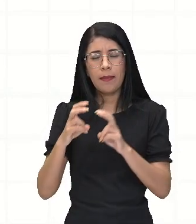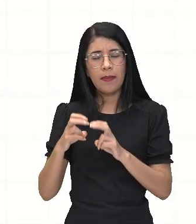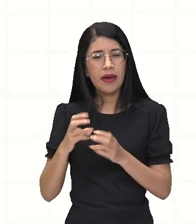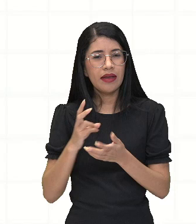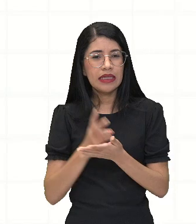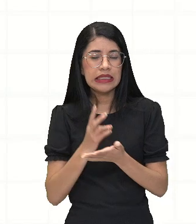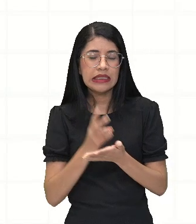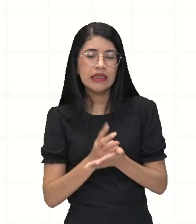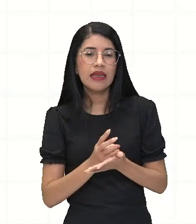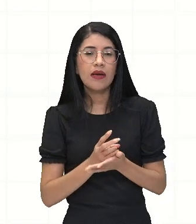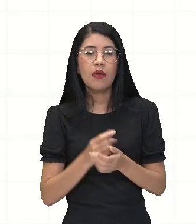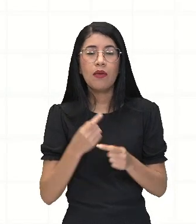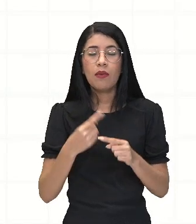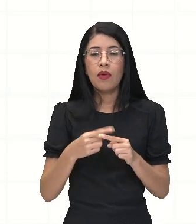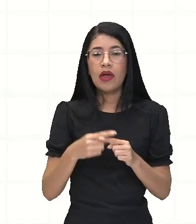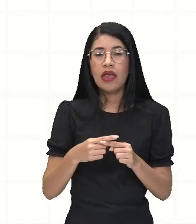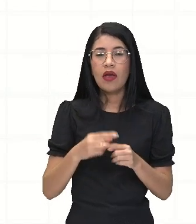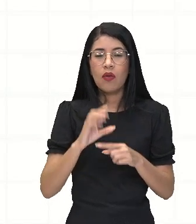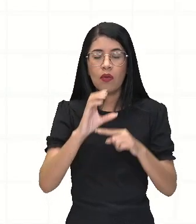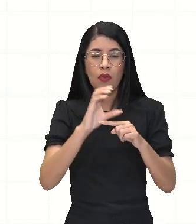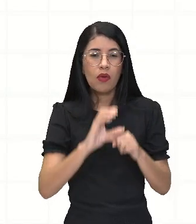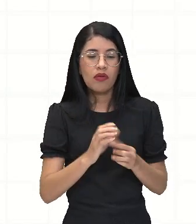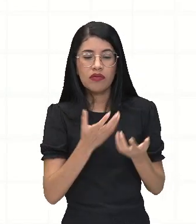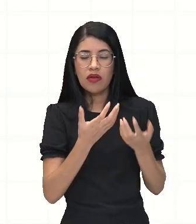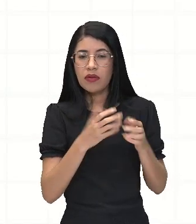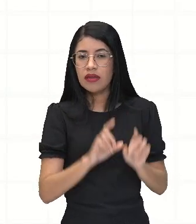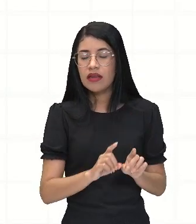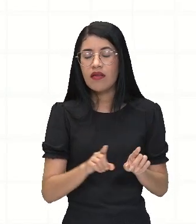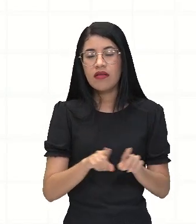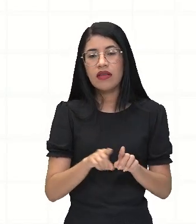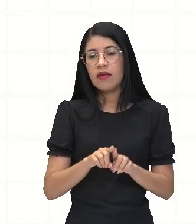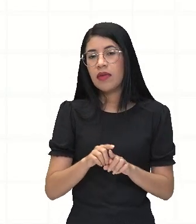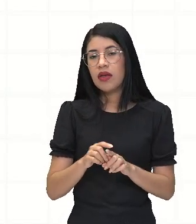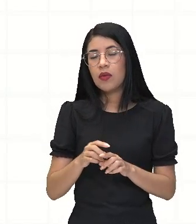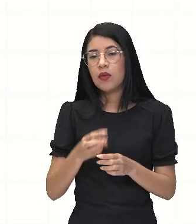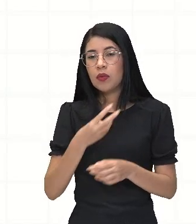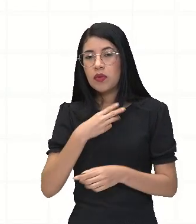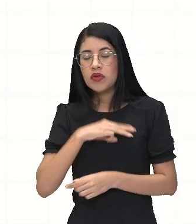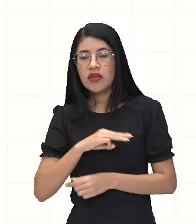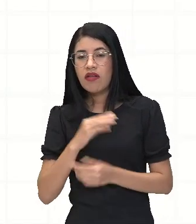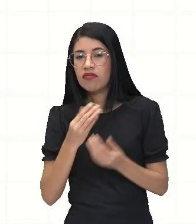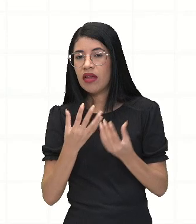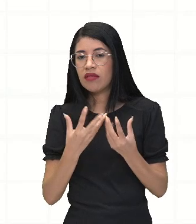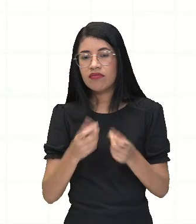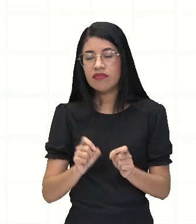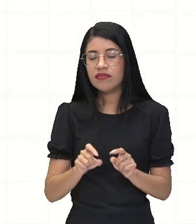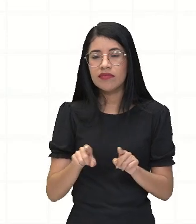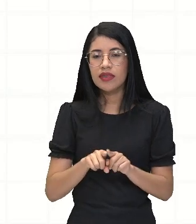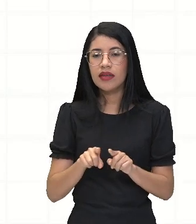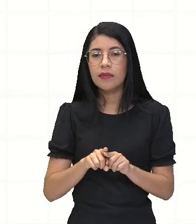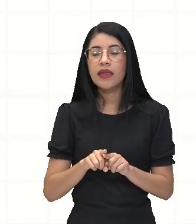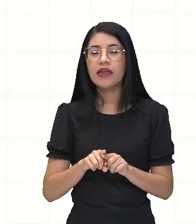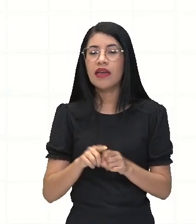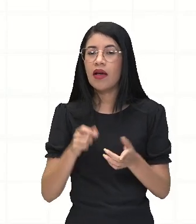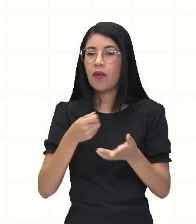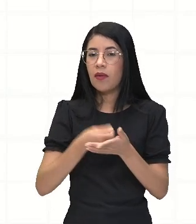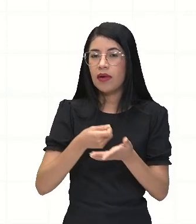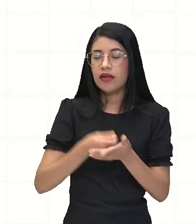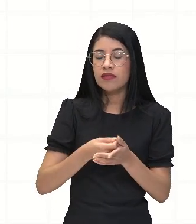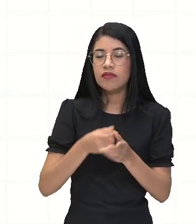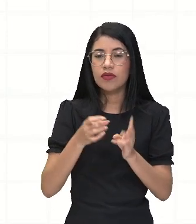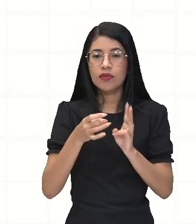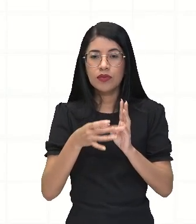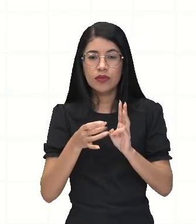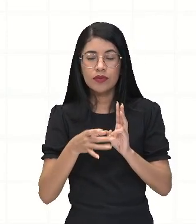sentiam lesados, os missionários não concordavam com esses métodos de escravização e de imposição da mão de obra indígena.